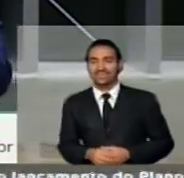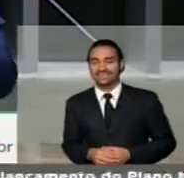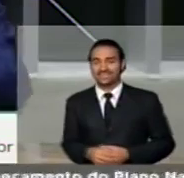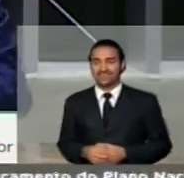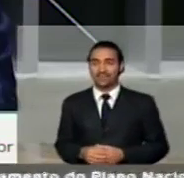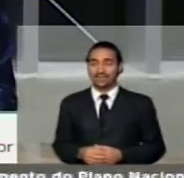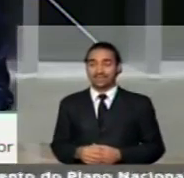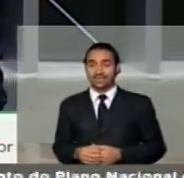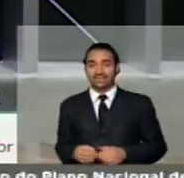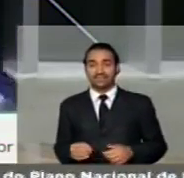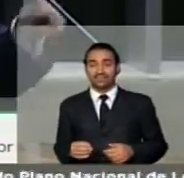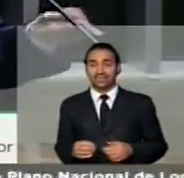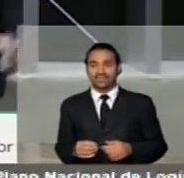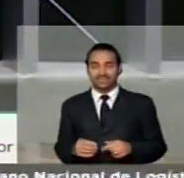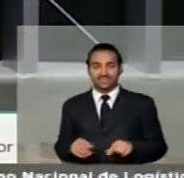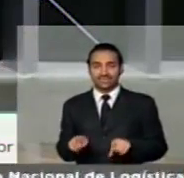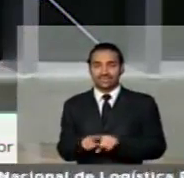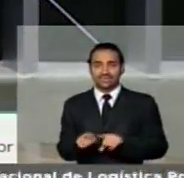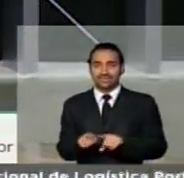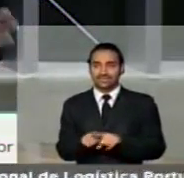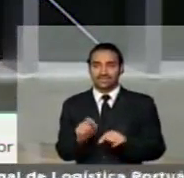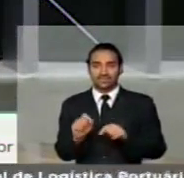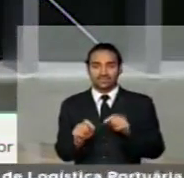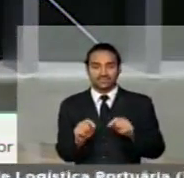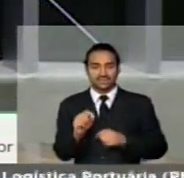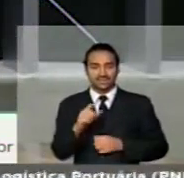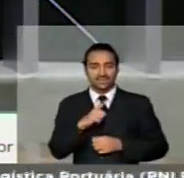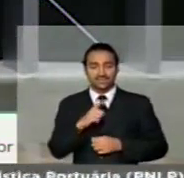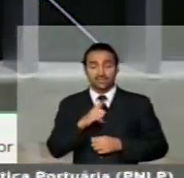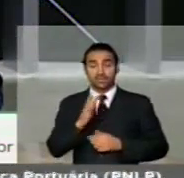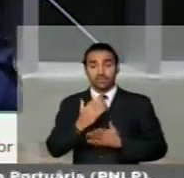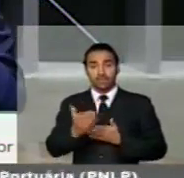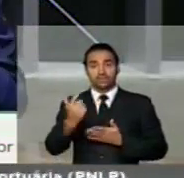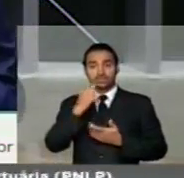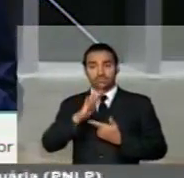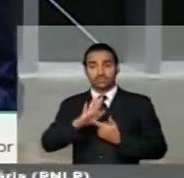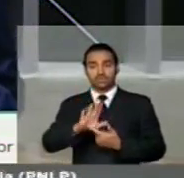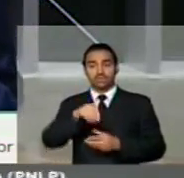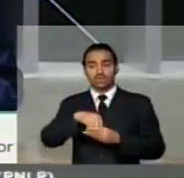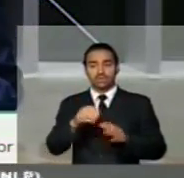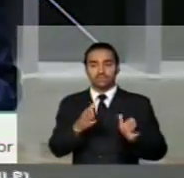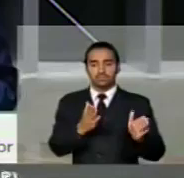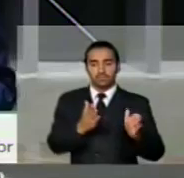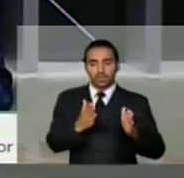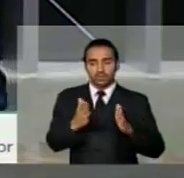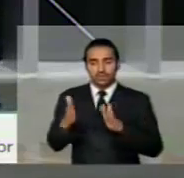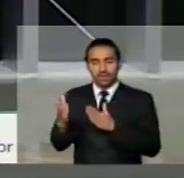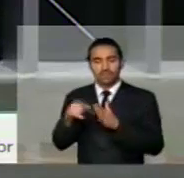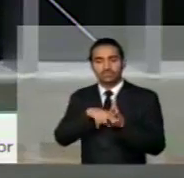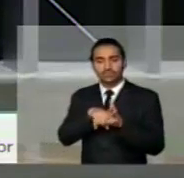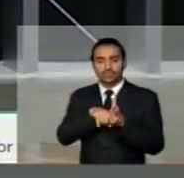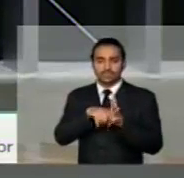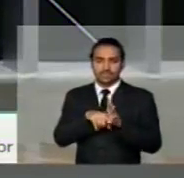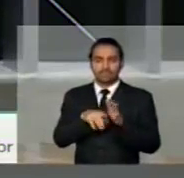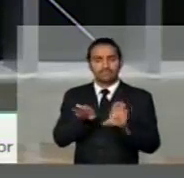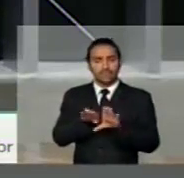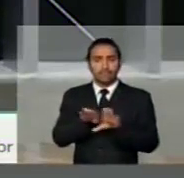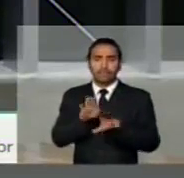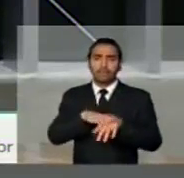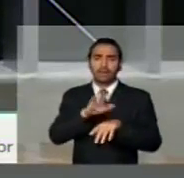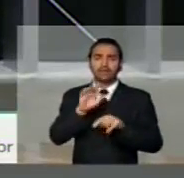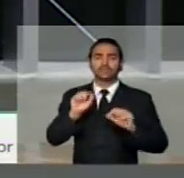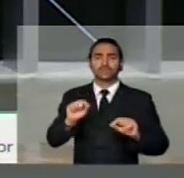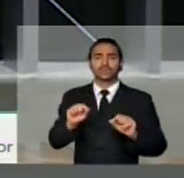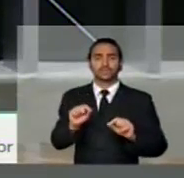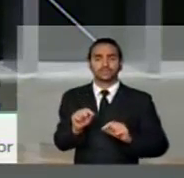escondido até então, começa a aparecer com muita evidência no processo de investigação. E mais do que isso,